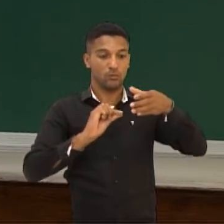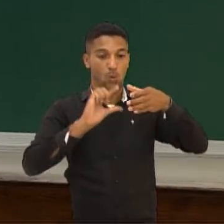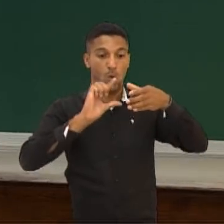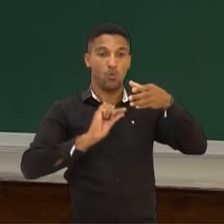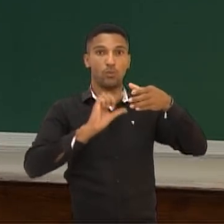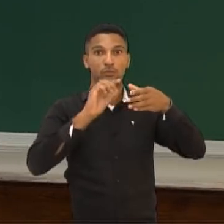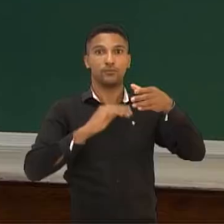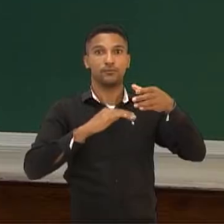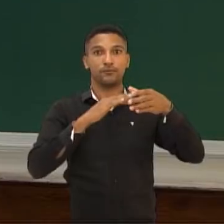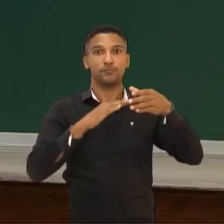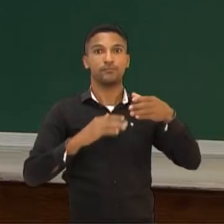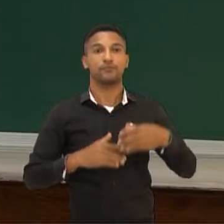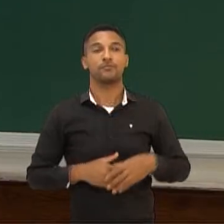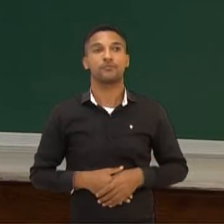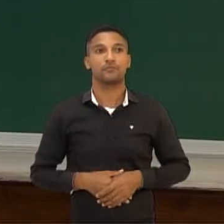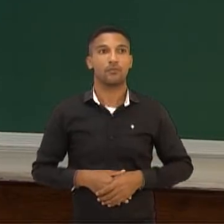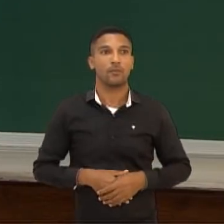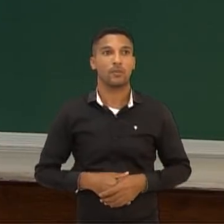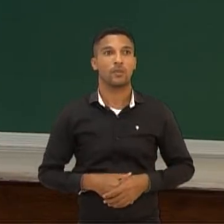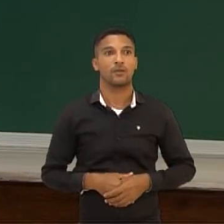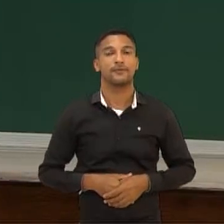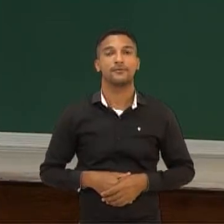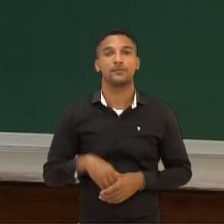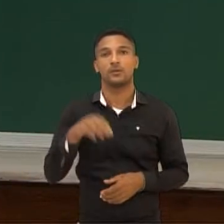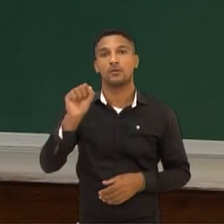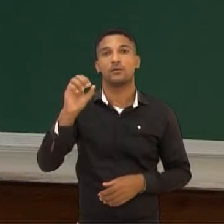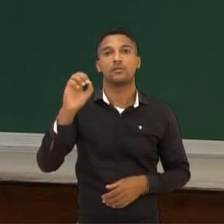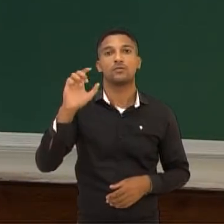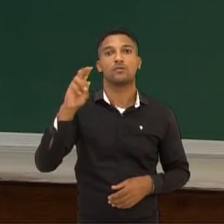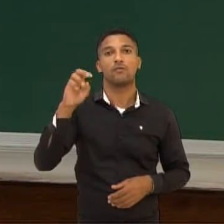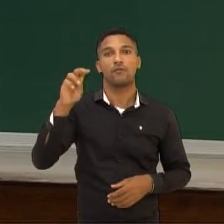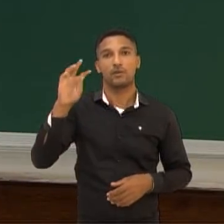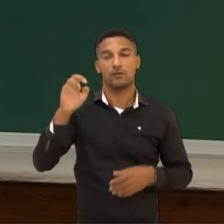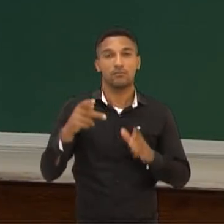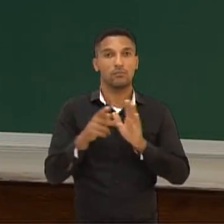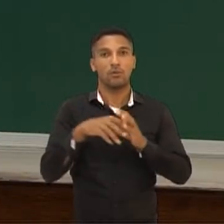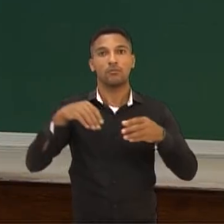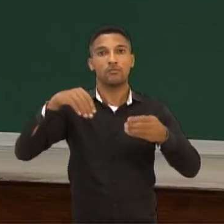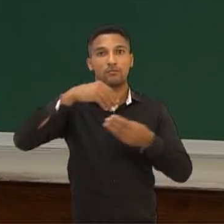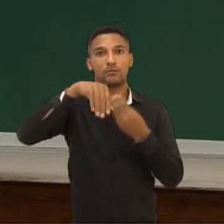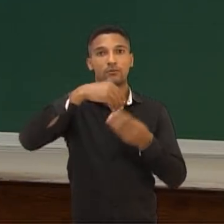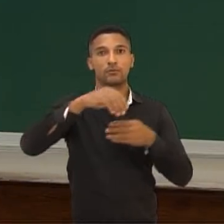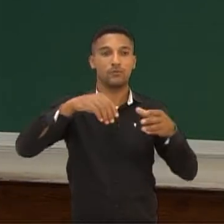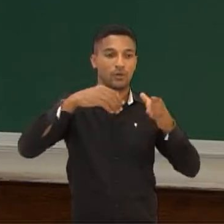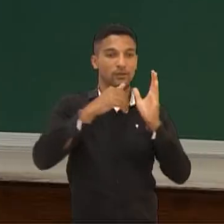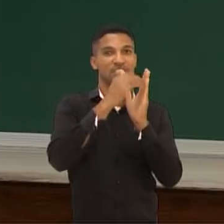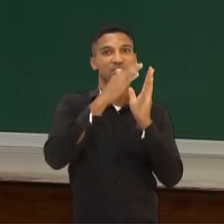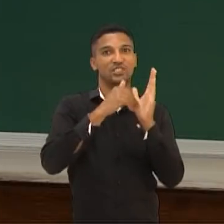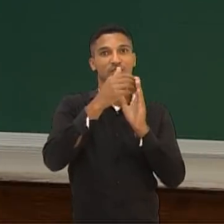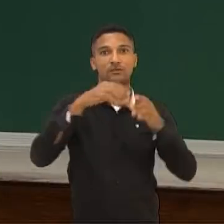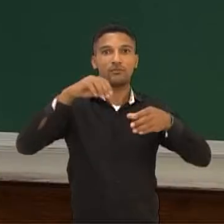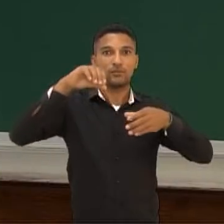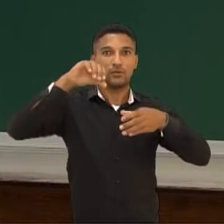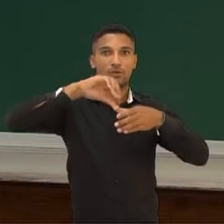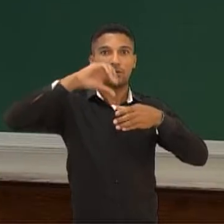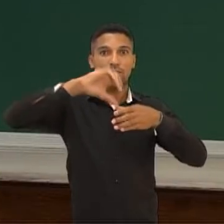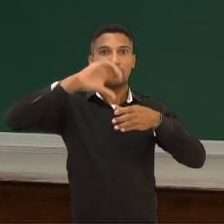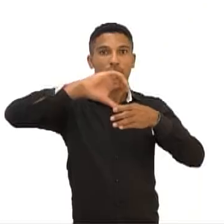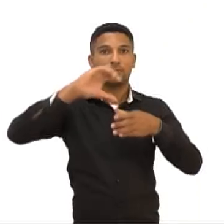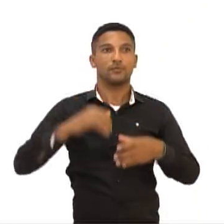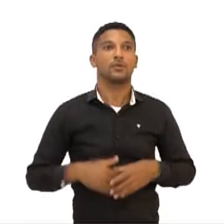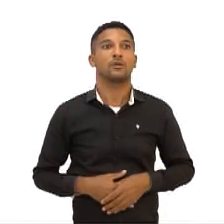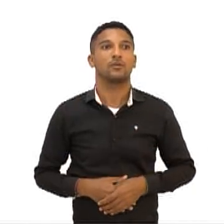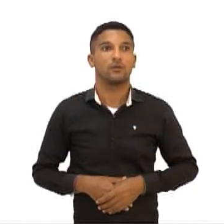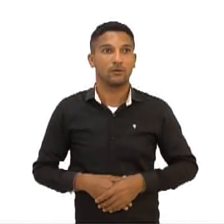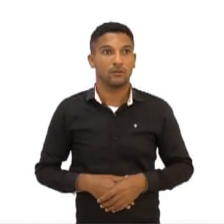para a sua tinta. Então, são esses solventes, né? Muito bem. Tintas, vamos continuar. O